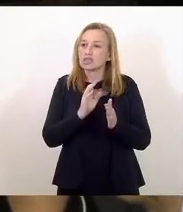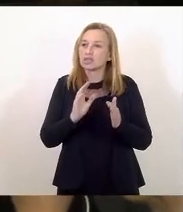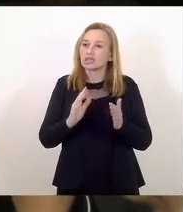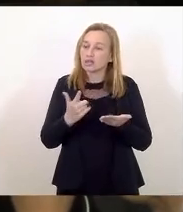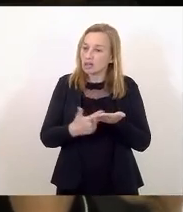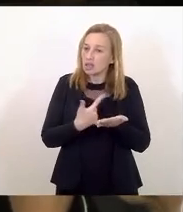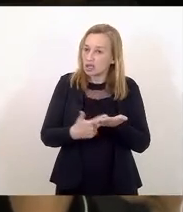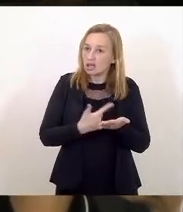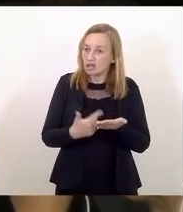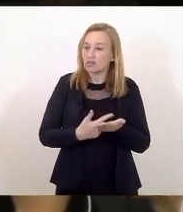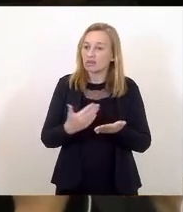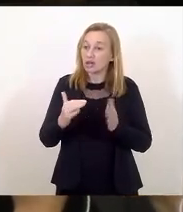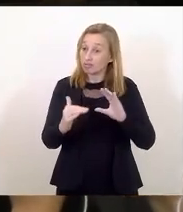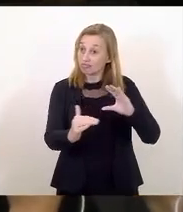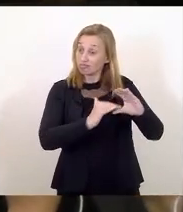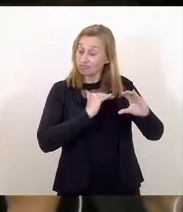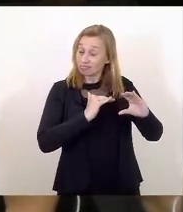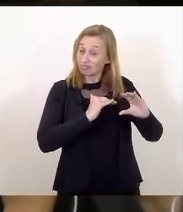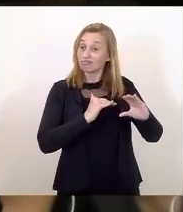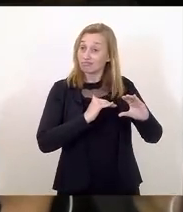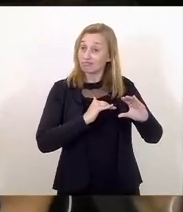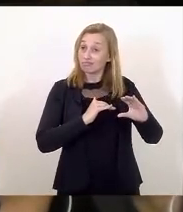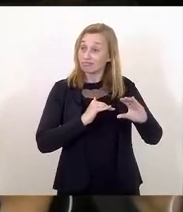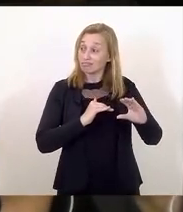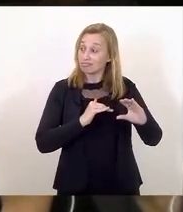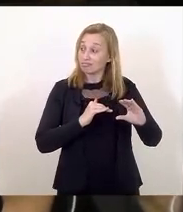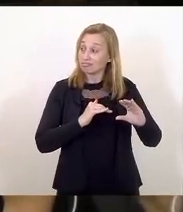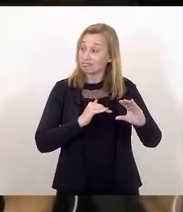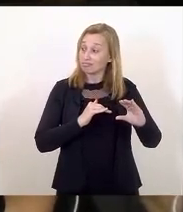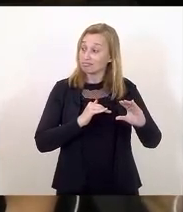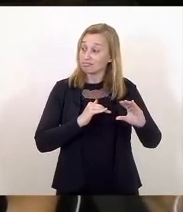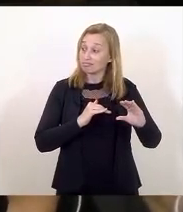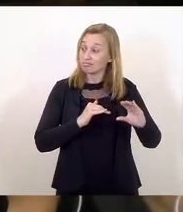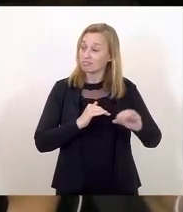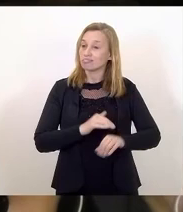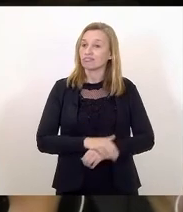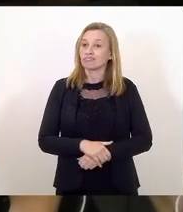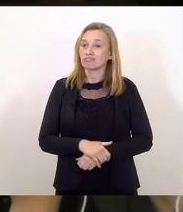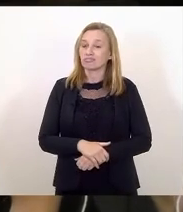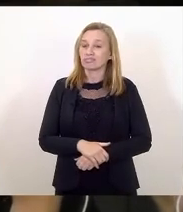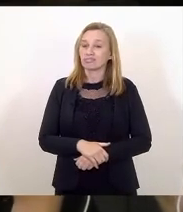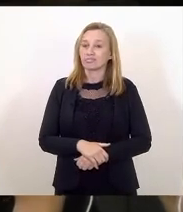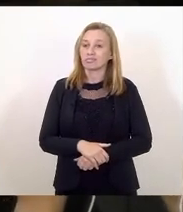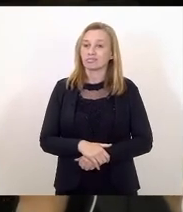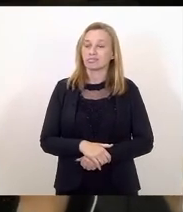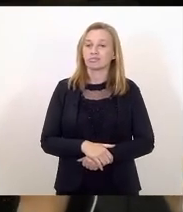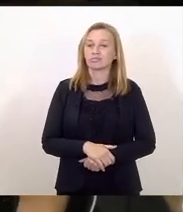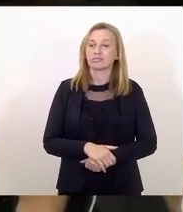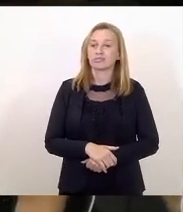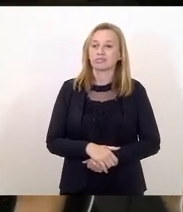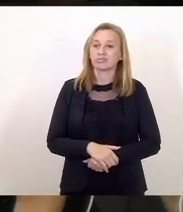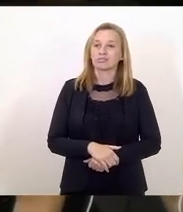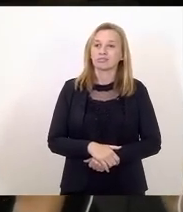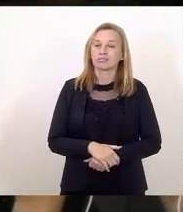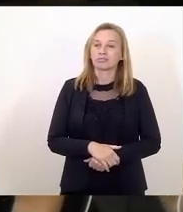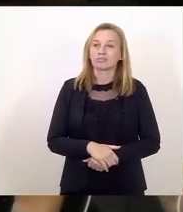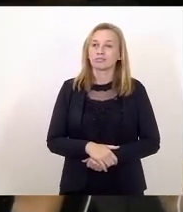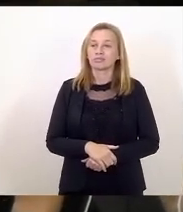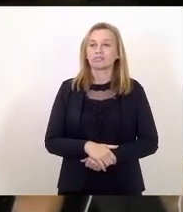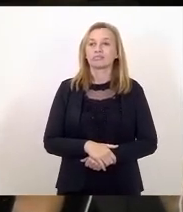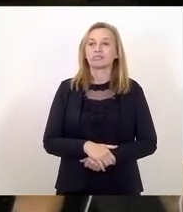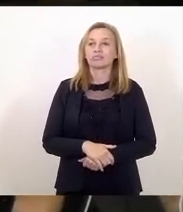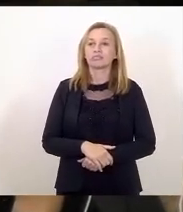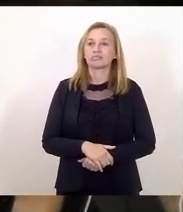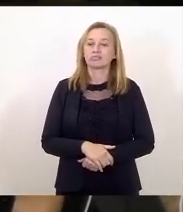ela teve a gentileza de me encaminhar para que eu conhecesse e, certamente, como todas as produções lideradas,